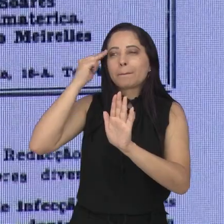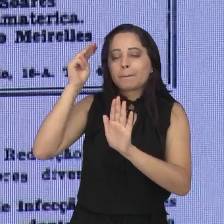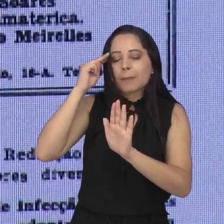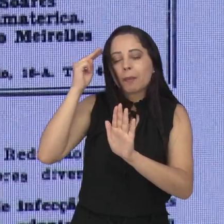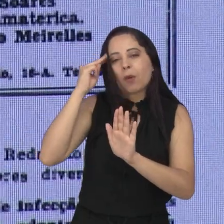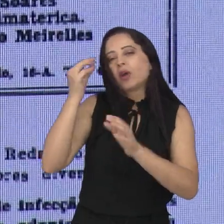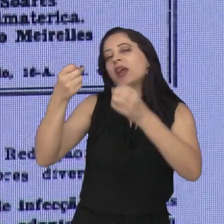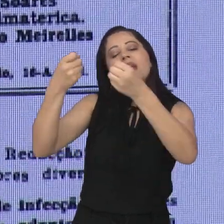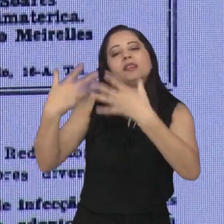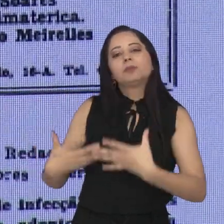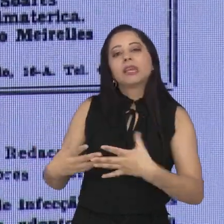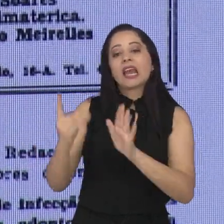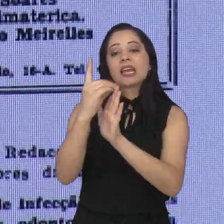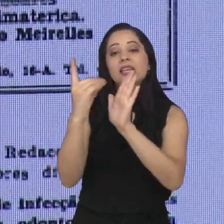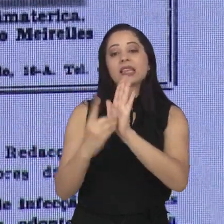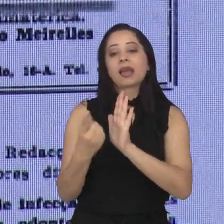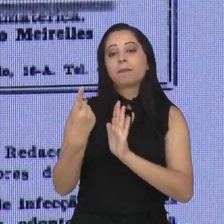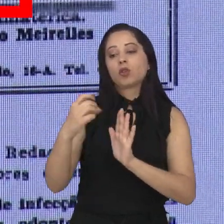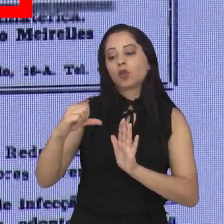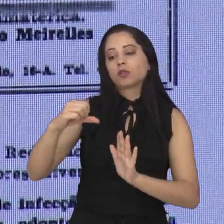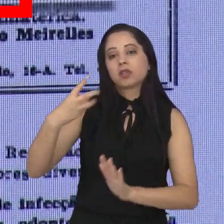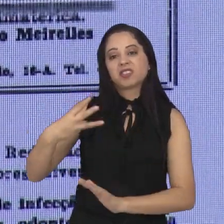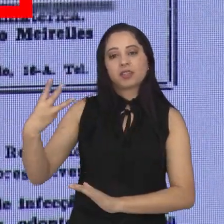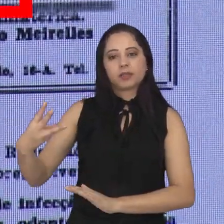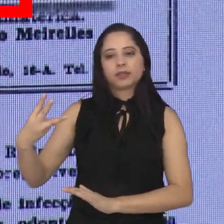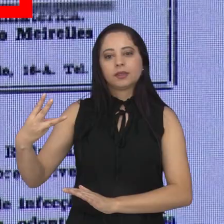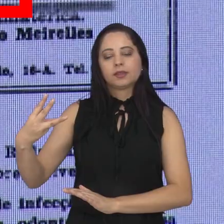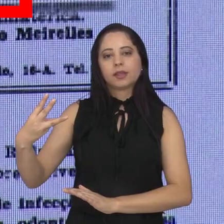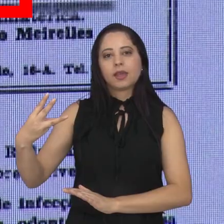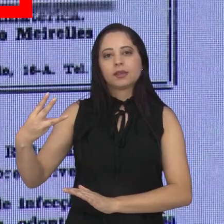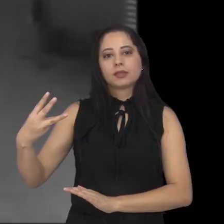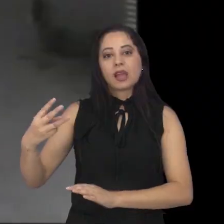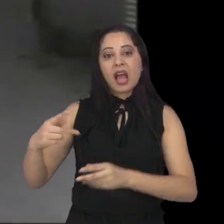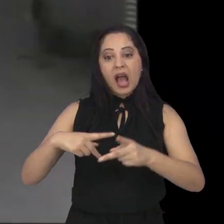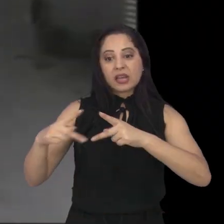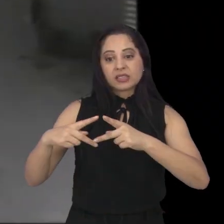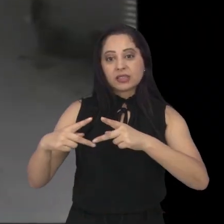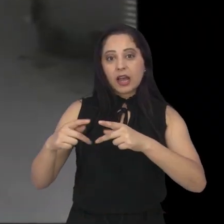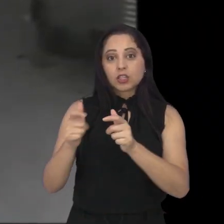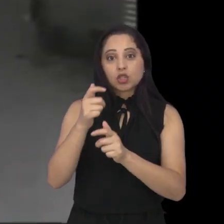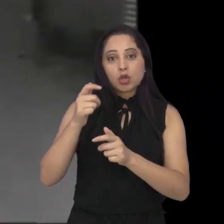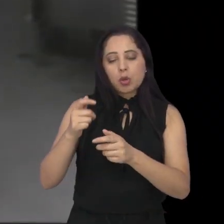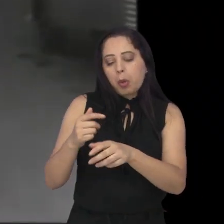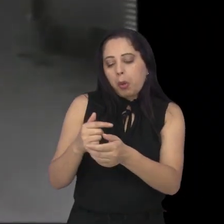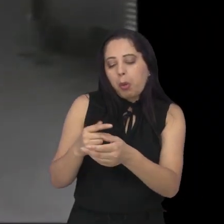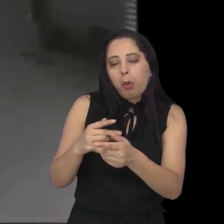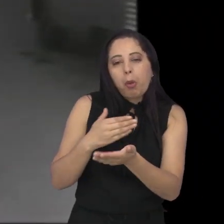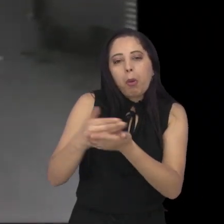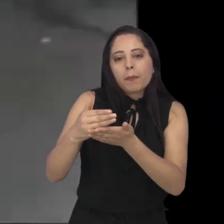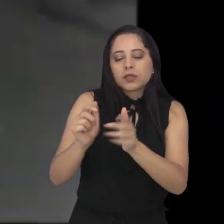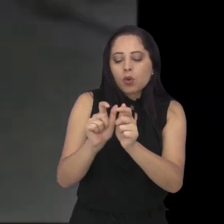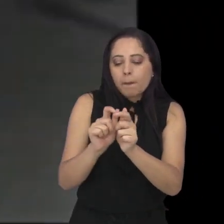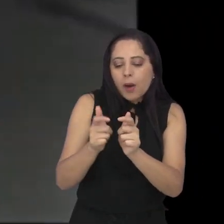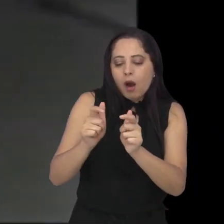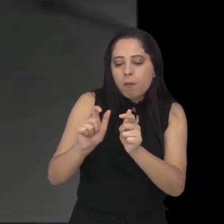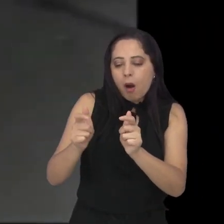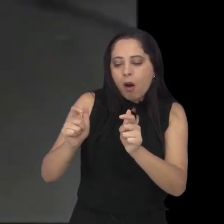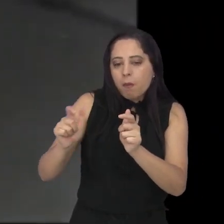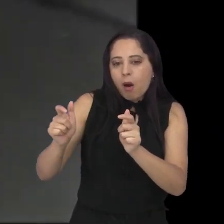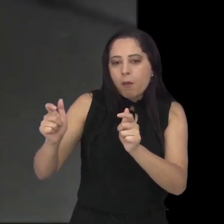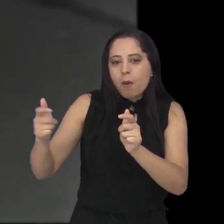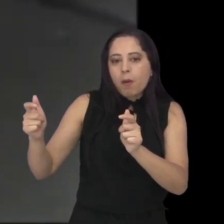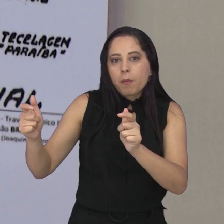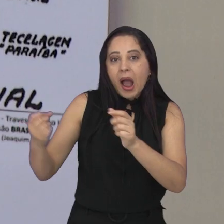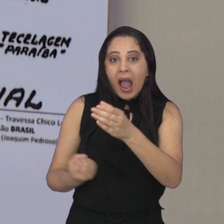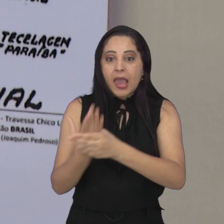Promemória, ainda reforça que foi a partir da década de 30 que a cidade começou a pensar sua infraestrutura, sendo uma das primeiras cidades